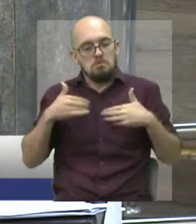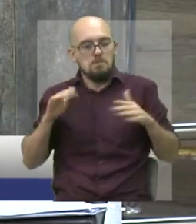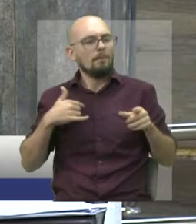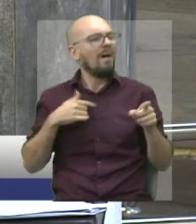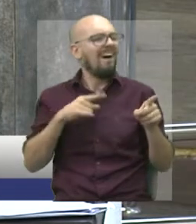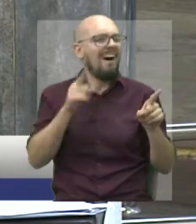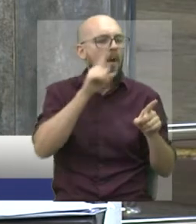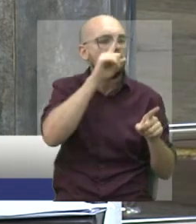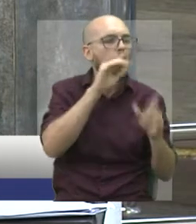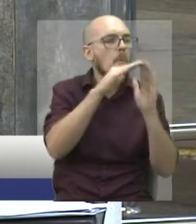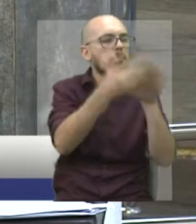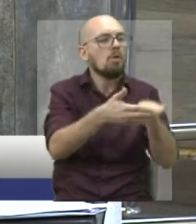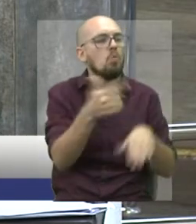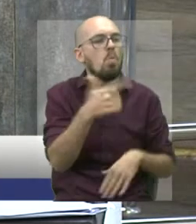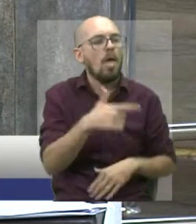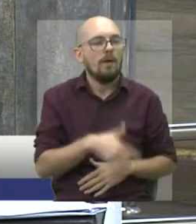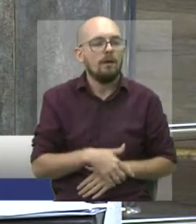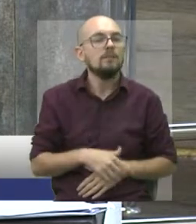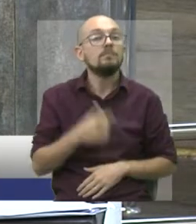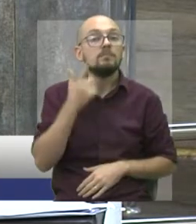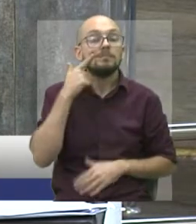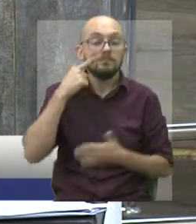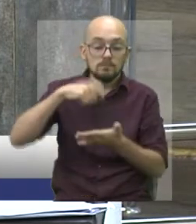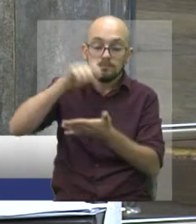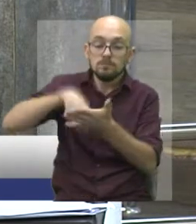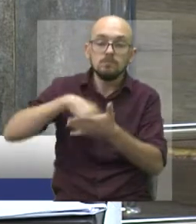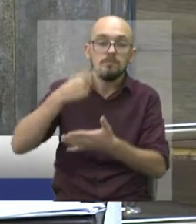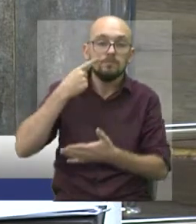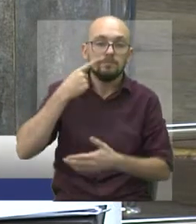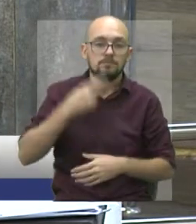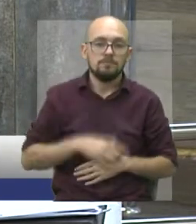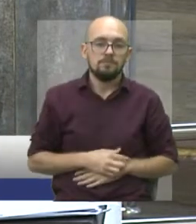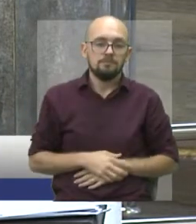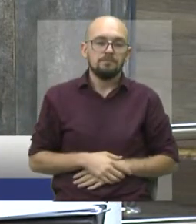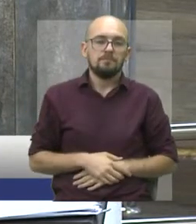fácil. Quero ver fazer.